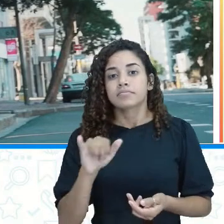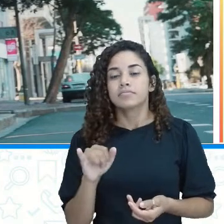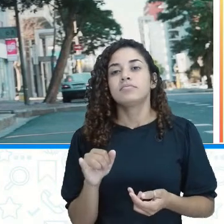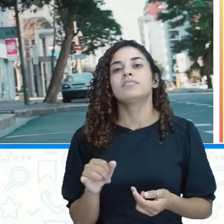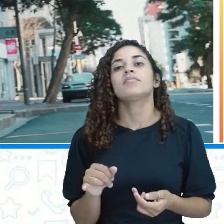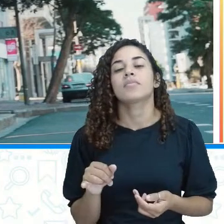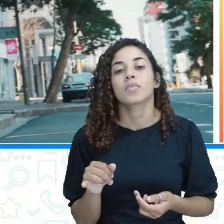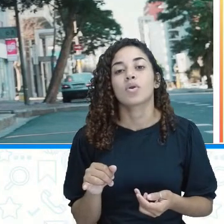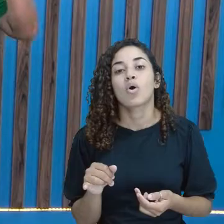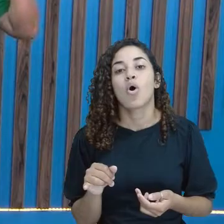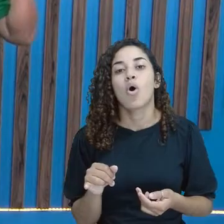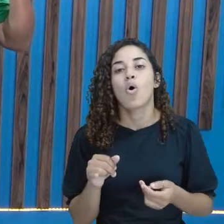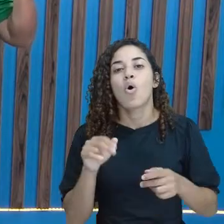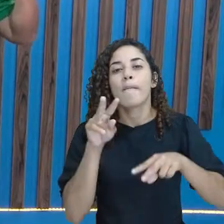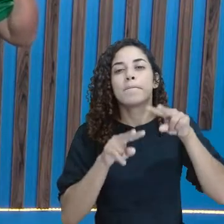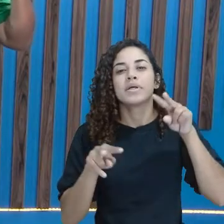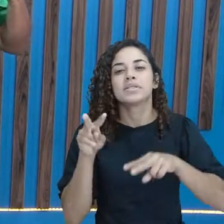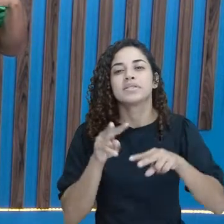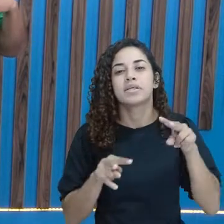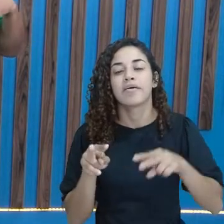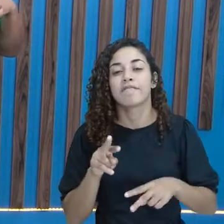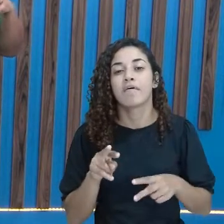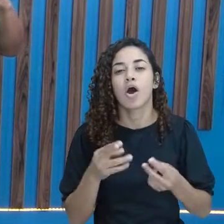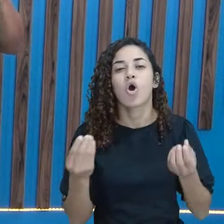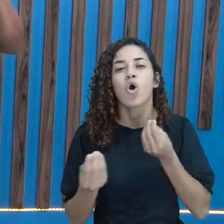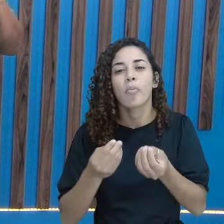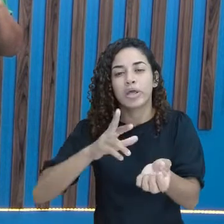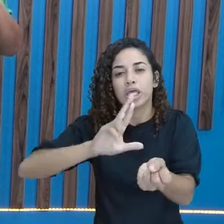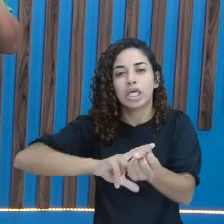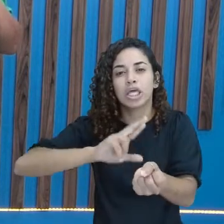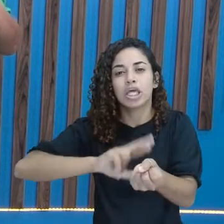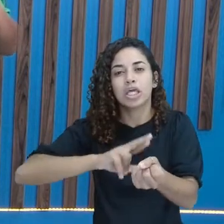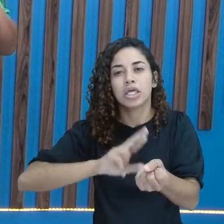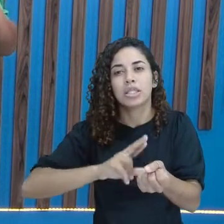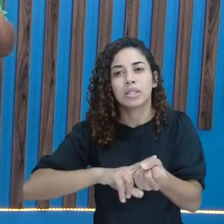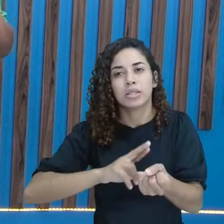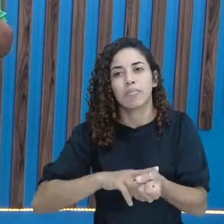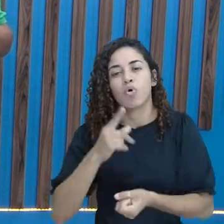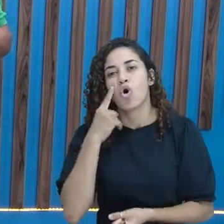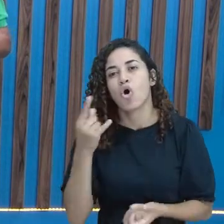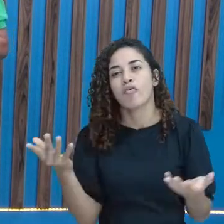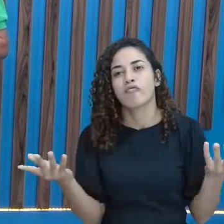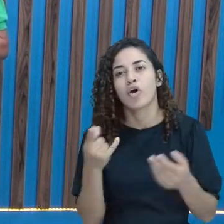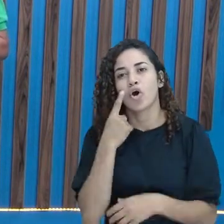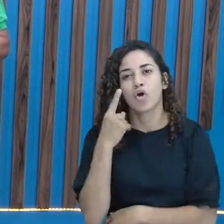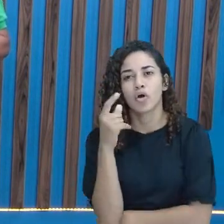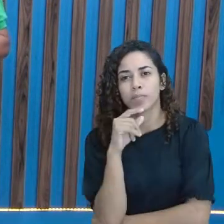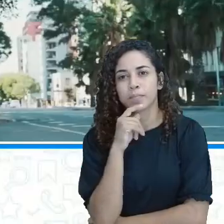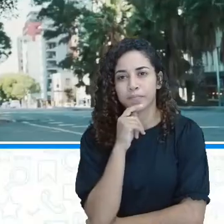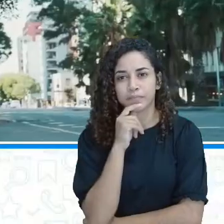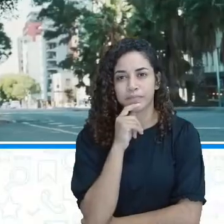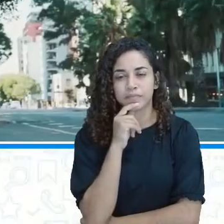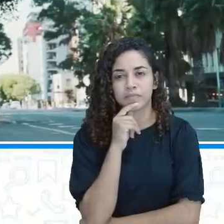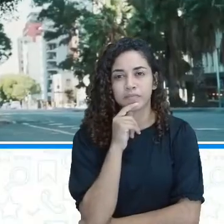movimentos, mas com o... Seguindo um ritmo, seguindo um som, que vai pré-estabelecer.